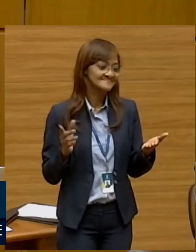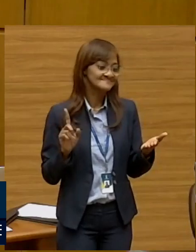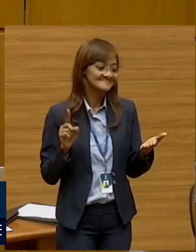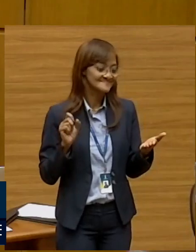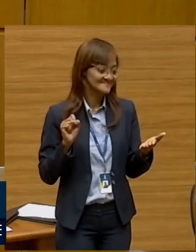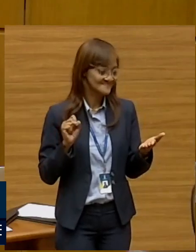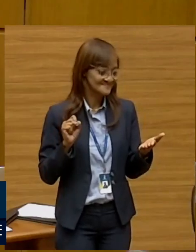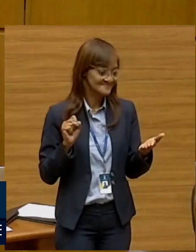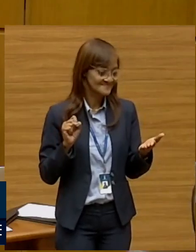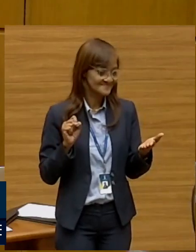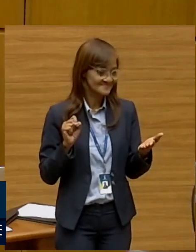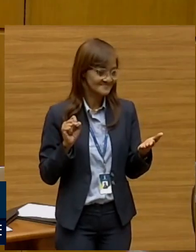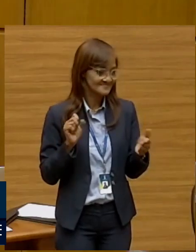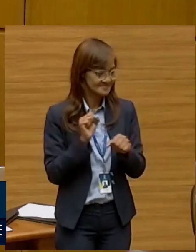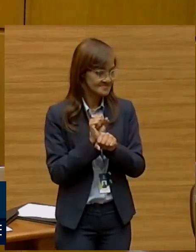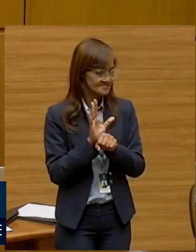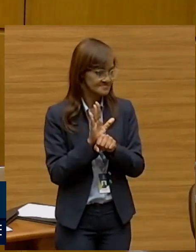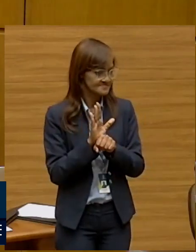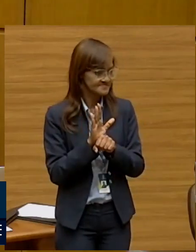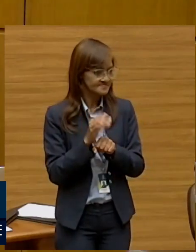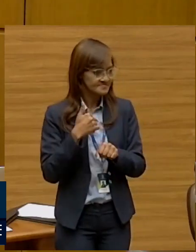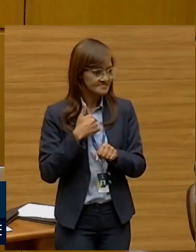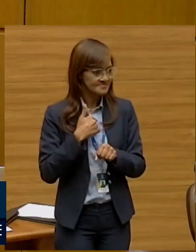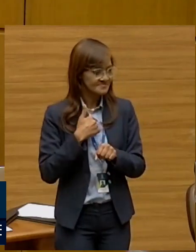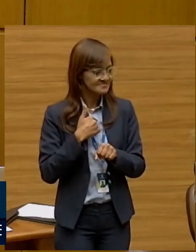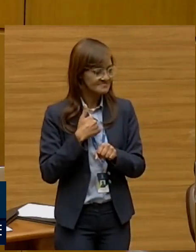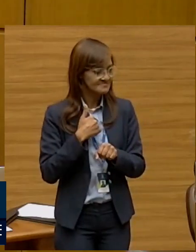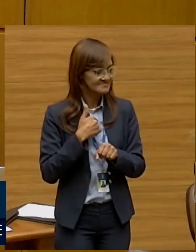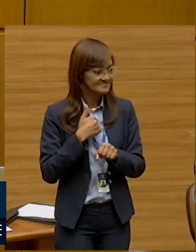Nesse sentido, né, eu trouxe um pouco